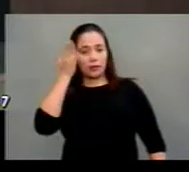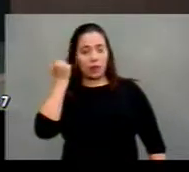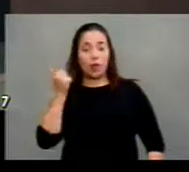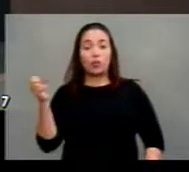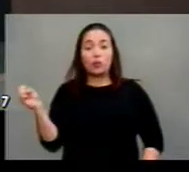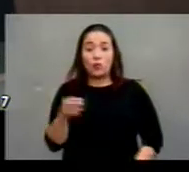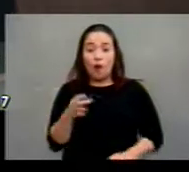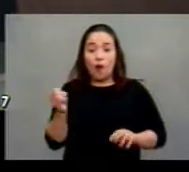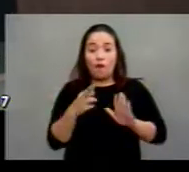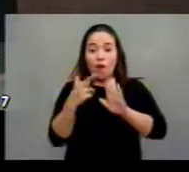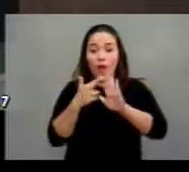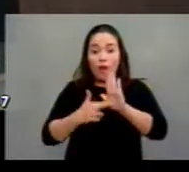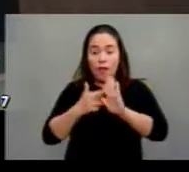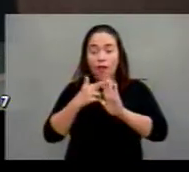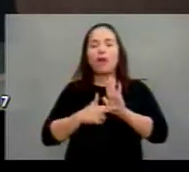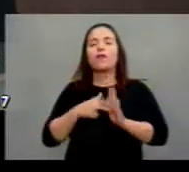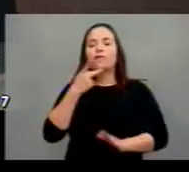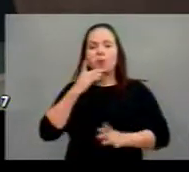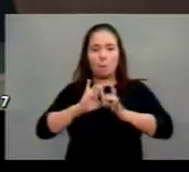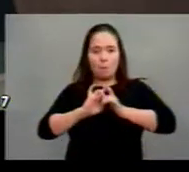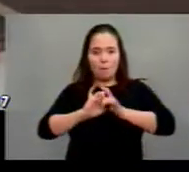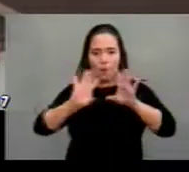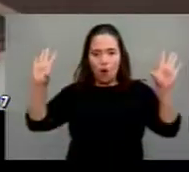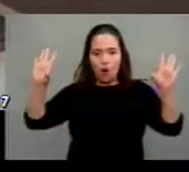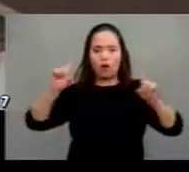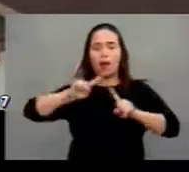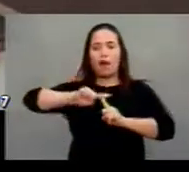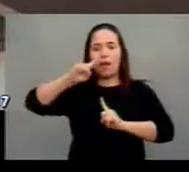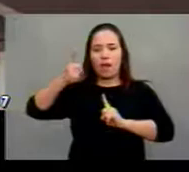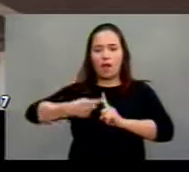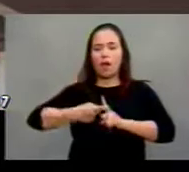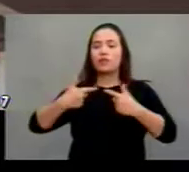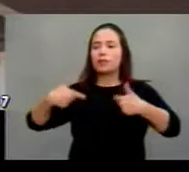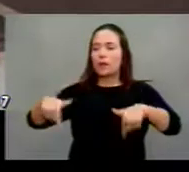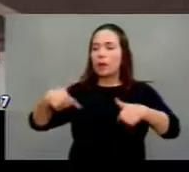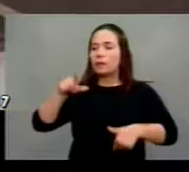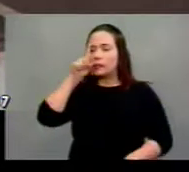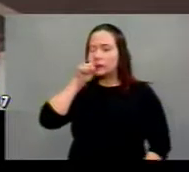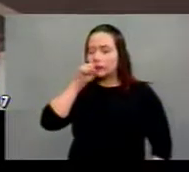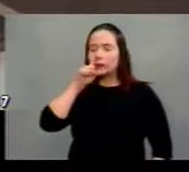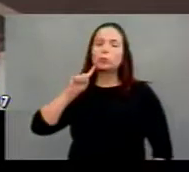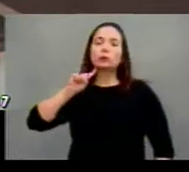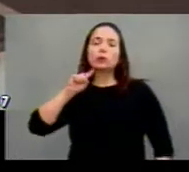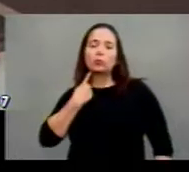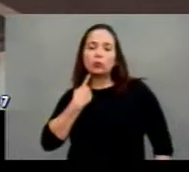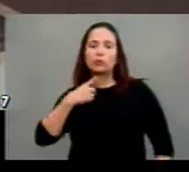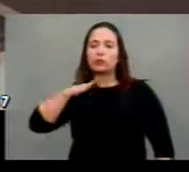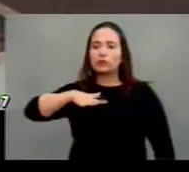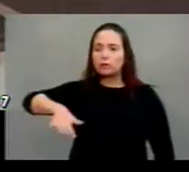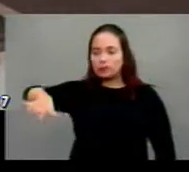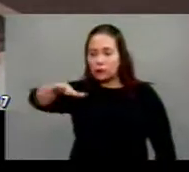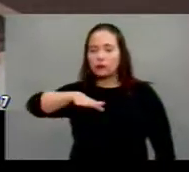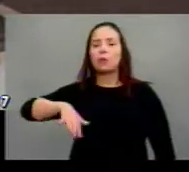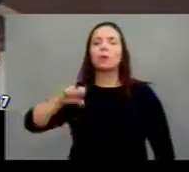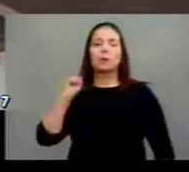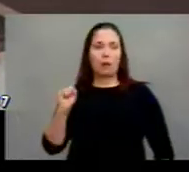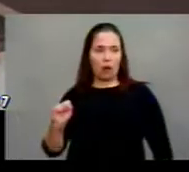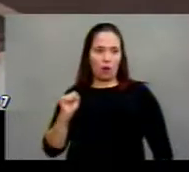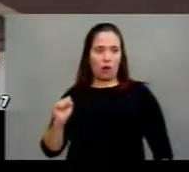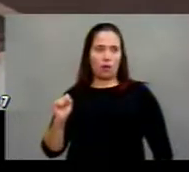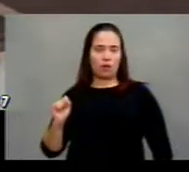nova regra permite o trabalho de grávidas em ambientes considerados insalubres de baixo risco. Ou